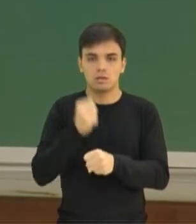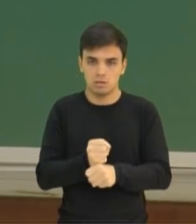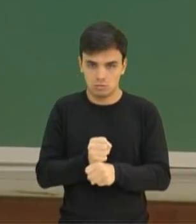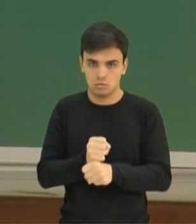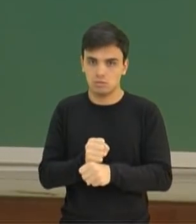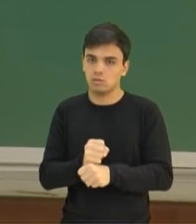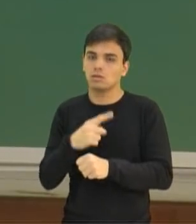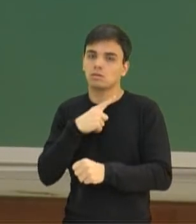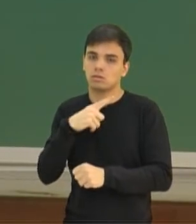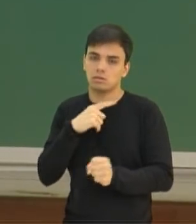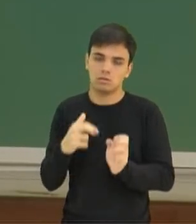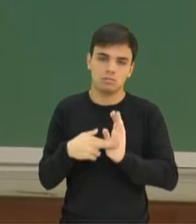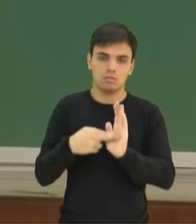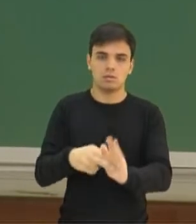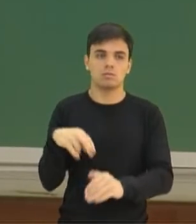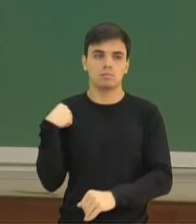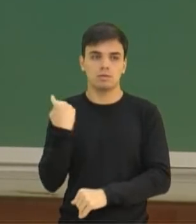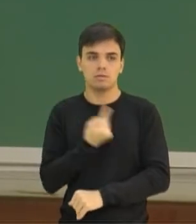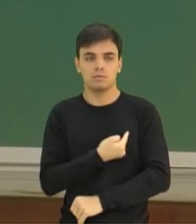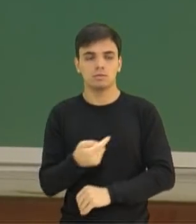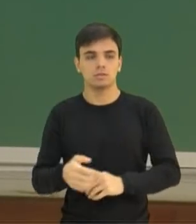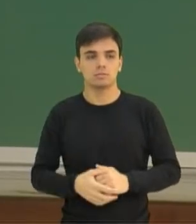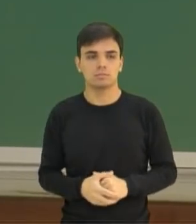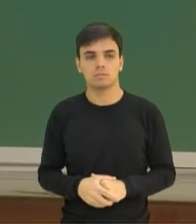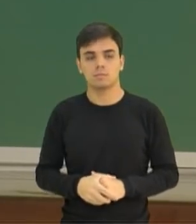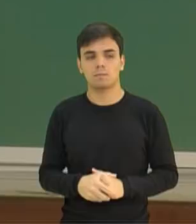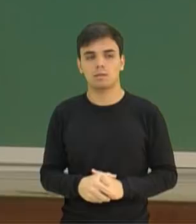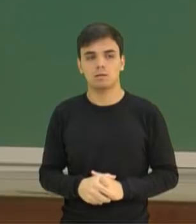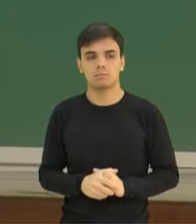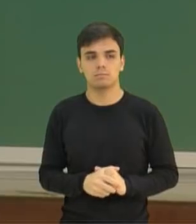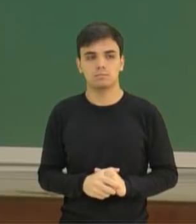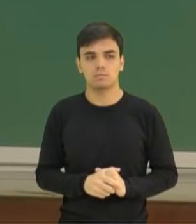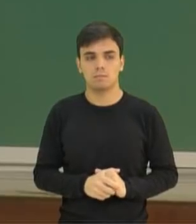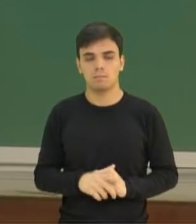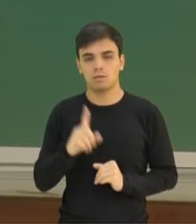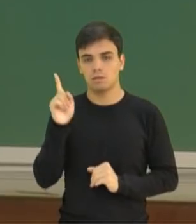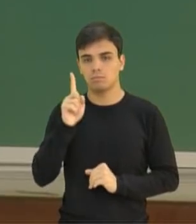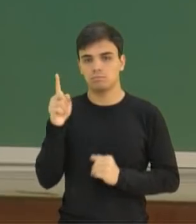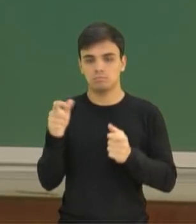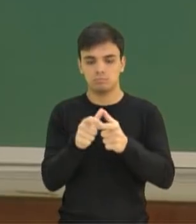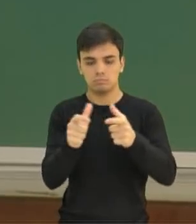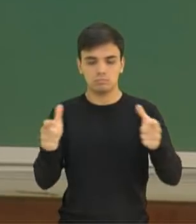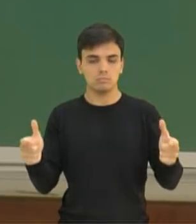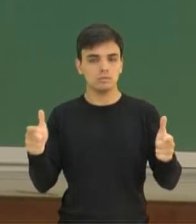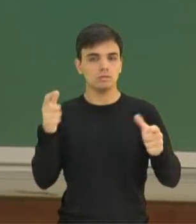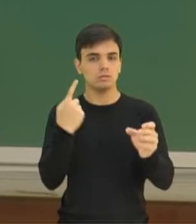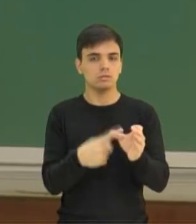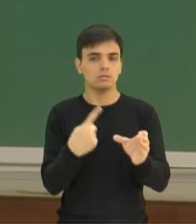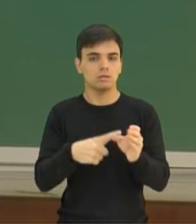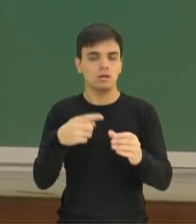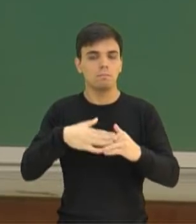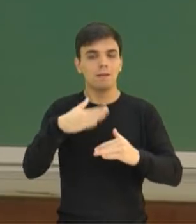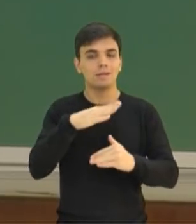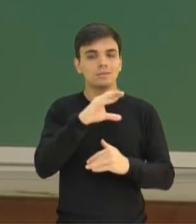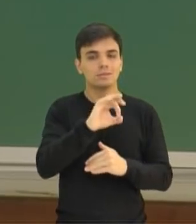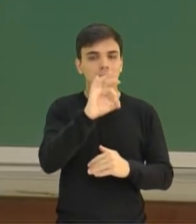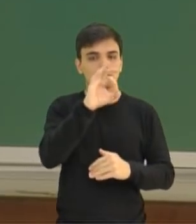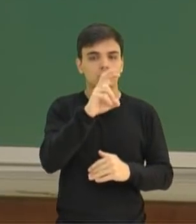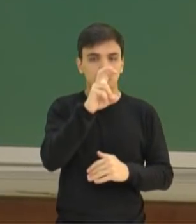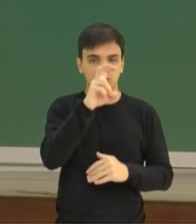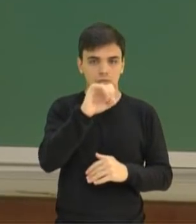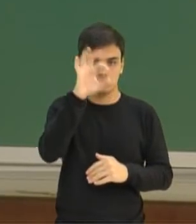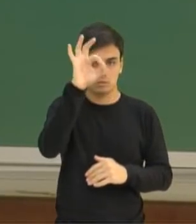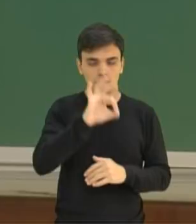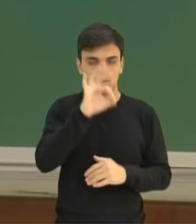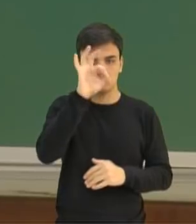que possam trazer essa referência para nós também, certo? Aqui a proporção de cidades com mais de 50%,